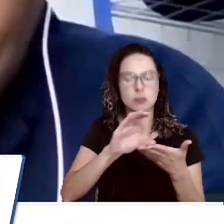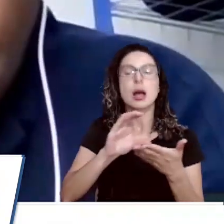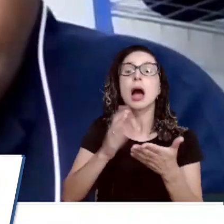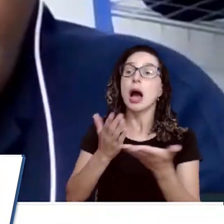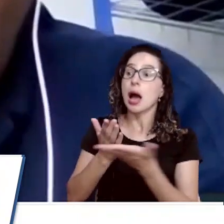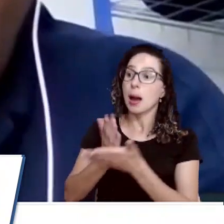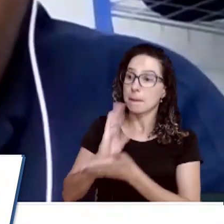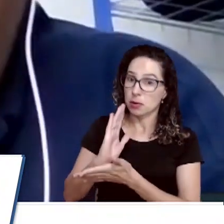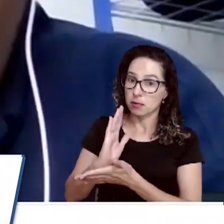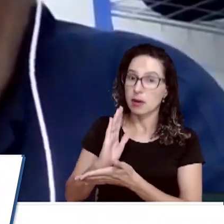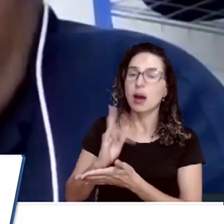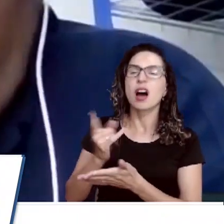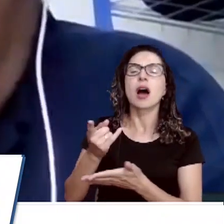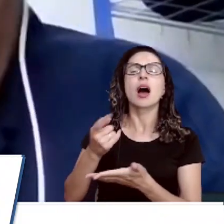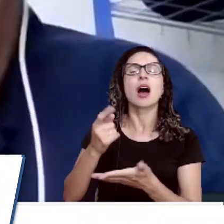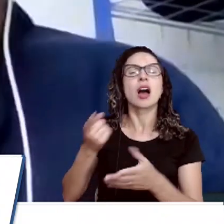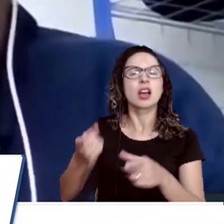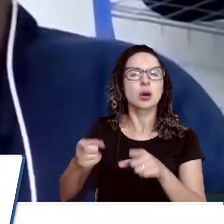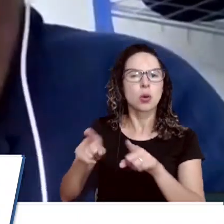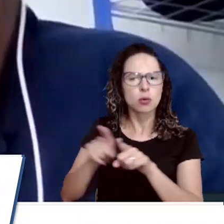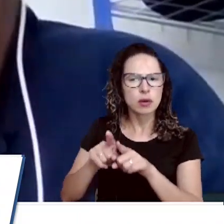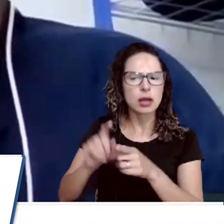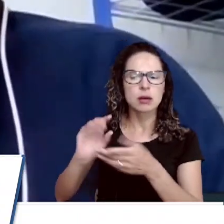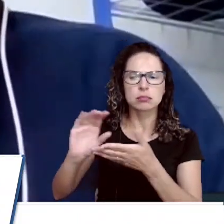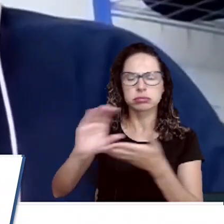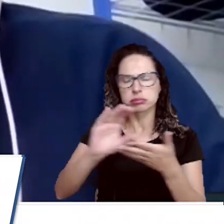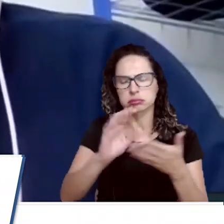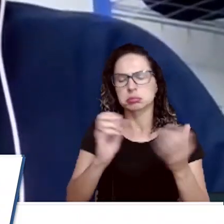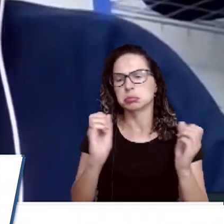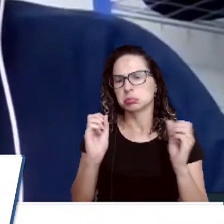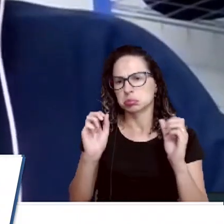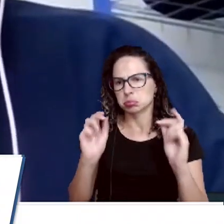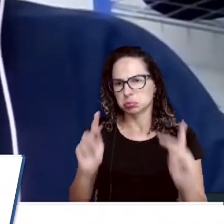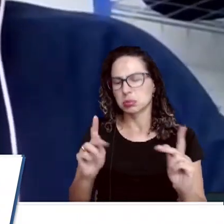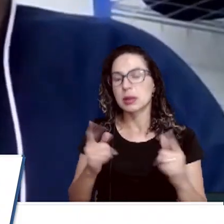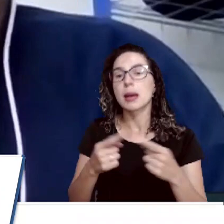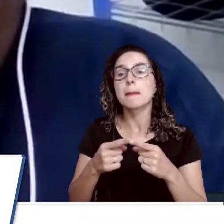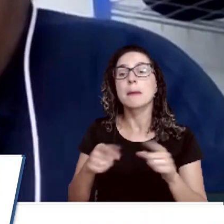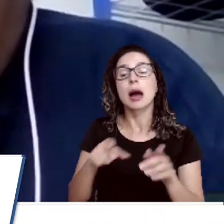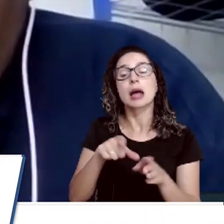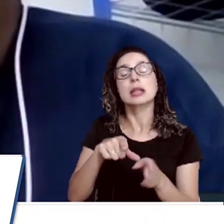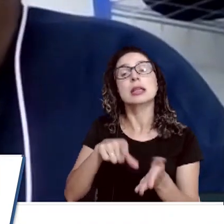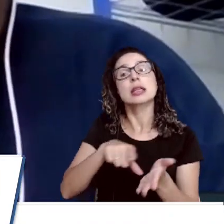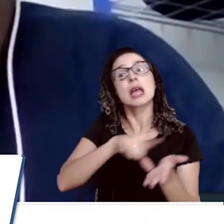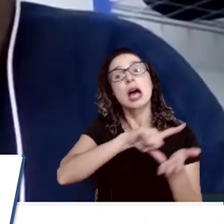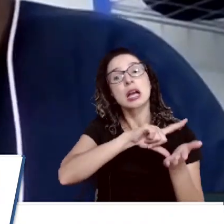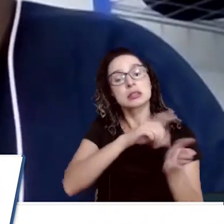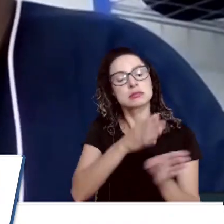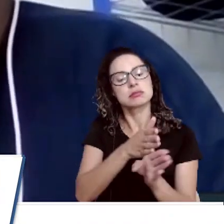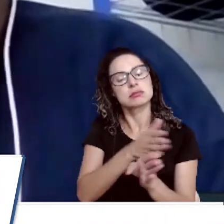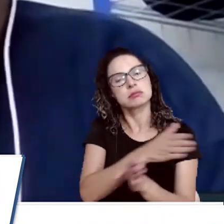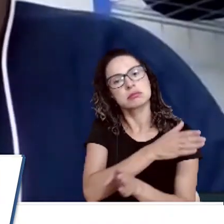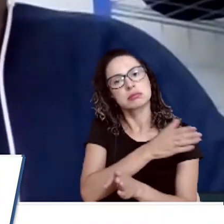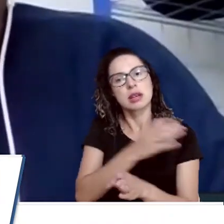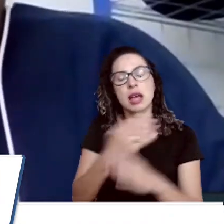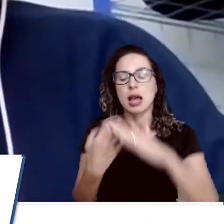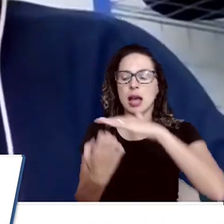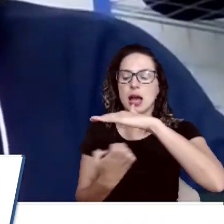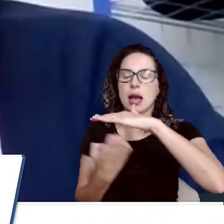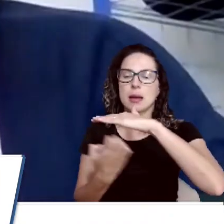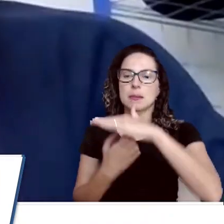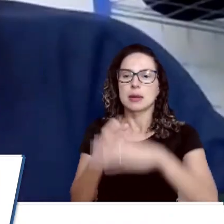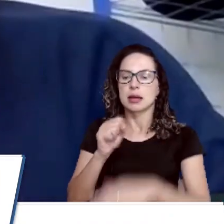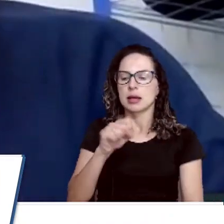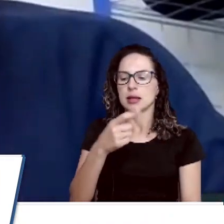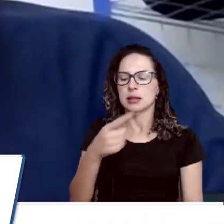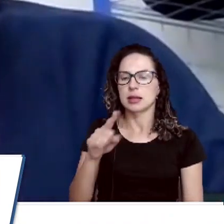para taxista, outros órgãos. Tudo bem. Só que antes disso, a empresa São José encaminhou